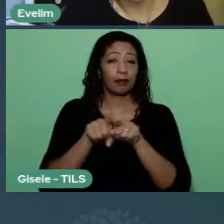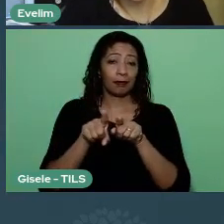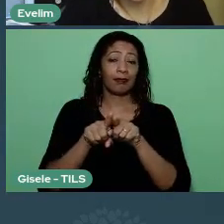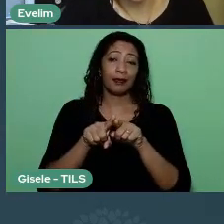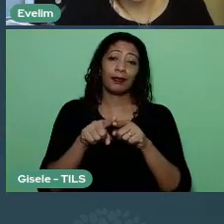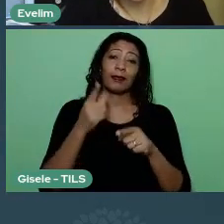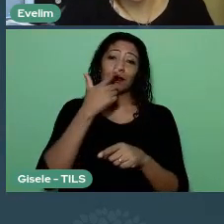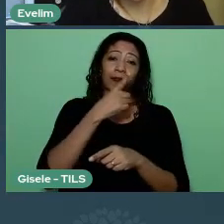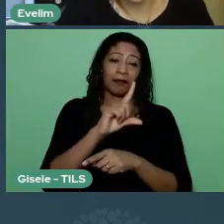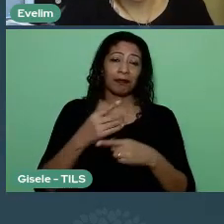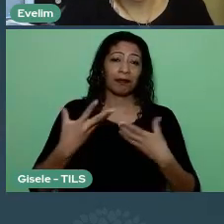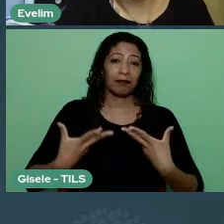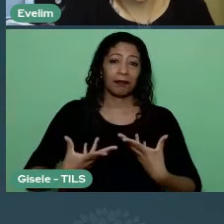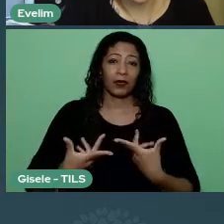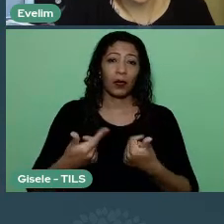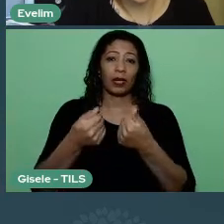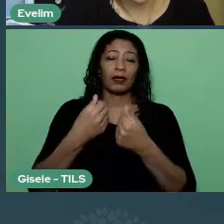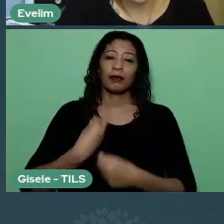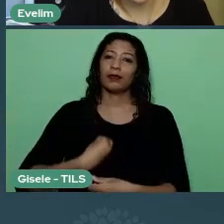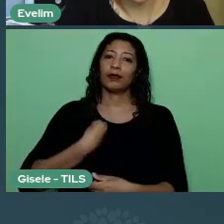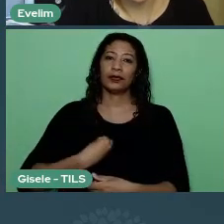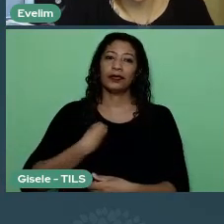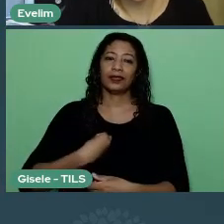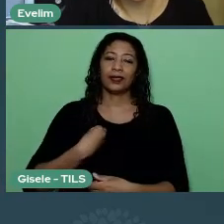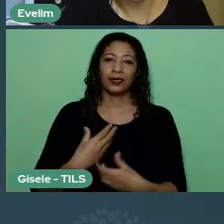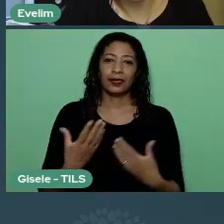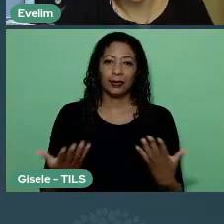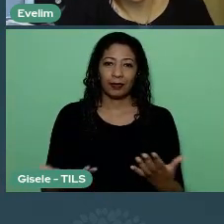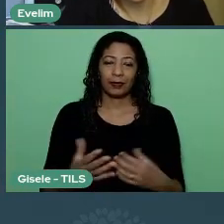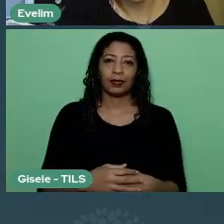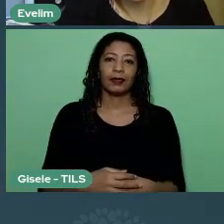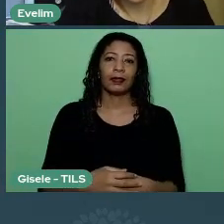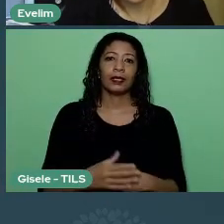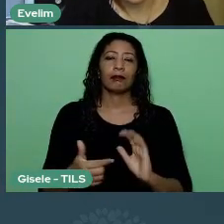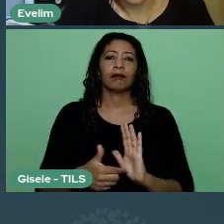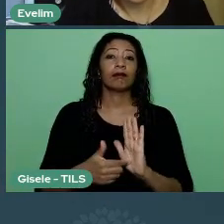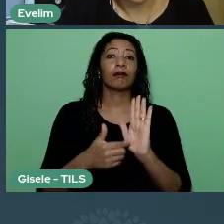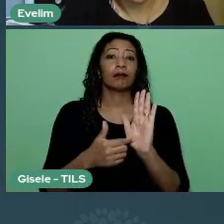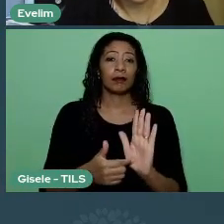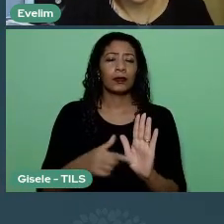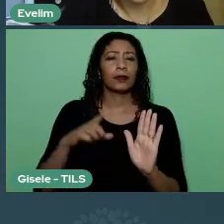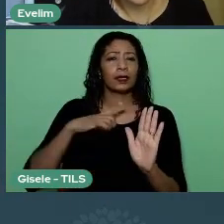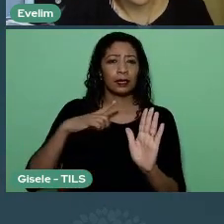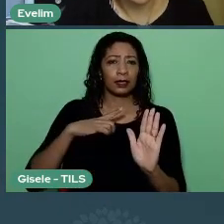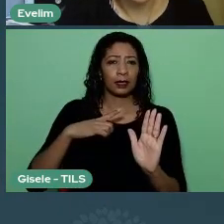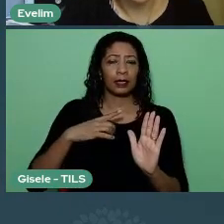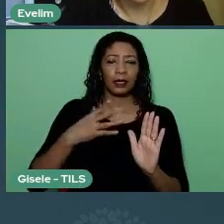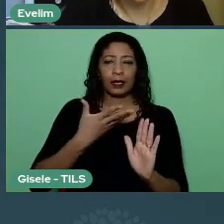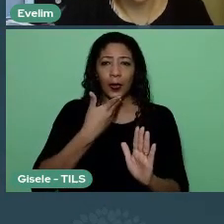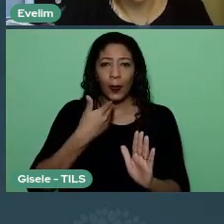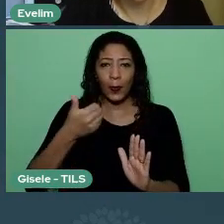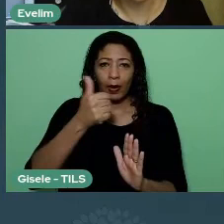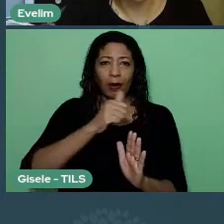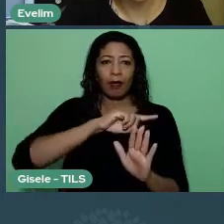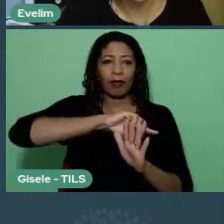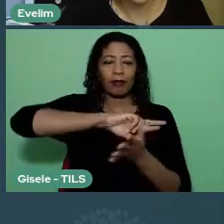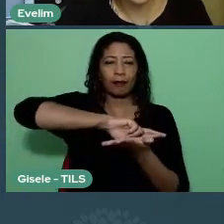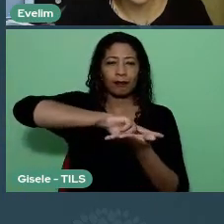Então, trazendo aí melhora em vários aspectos funcionais.